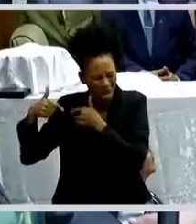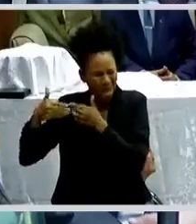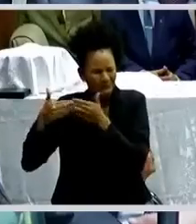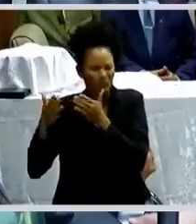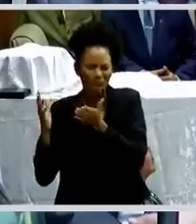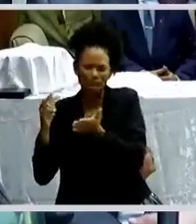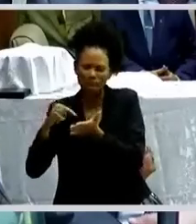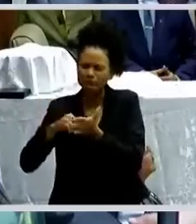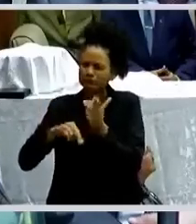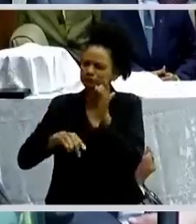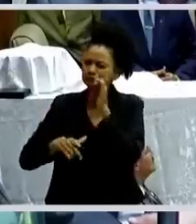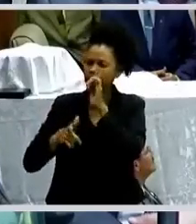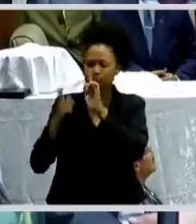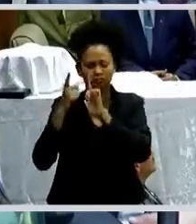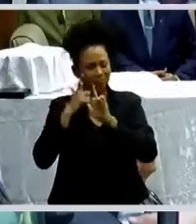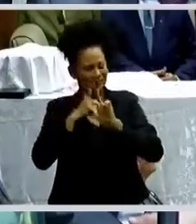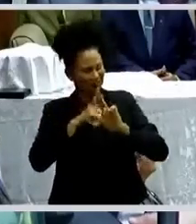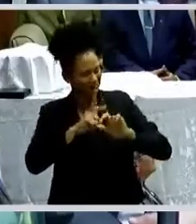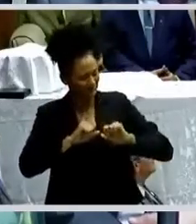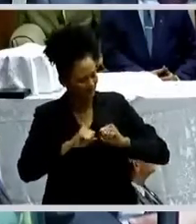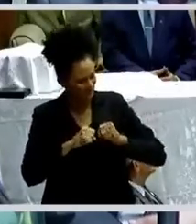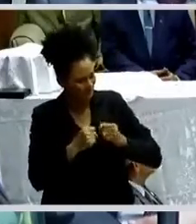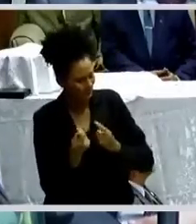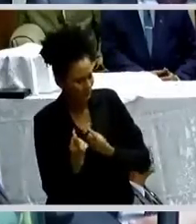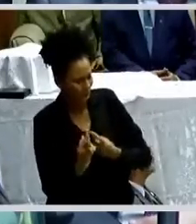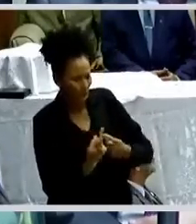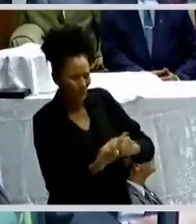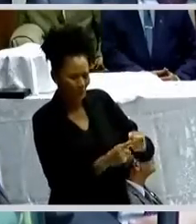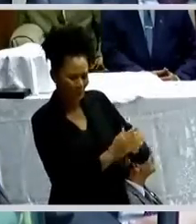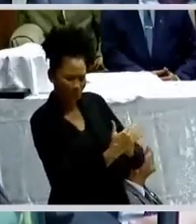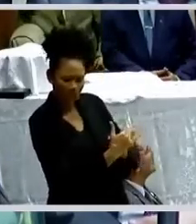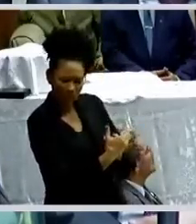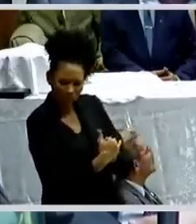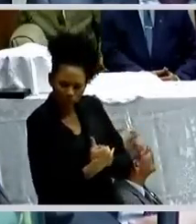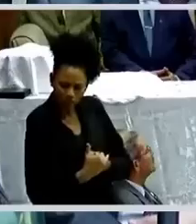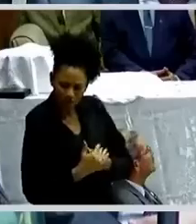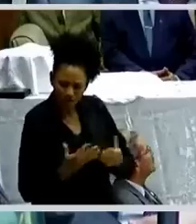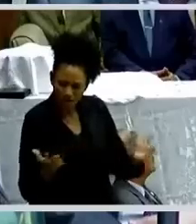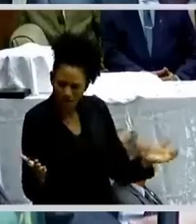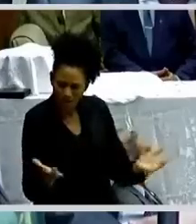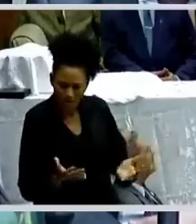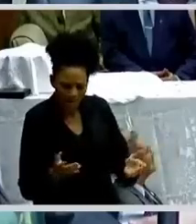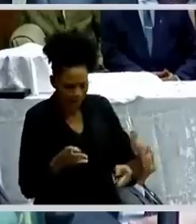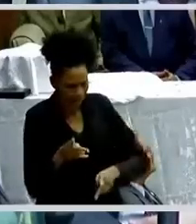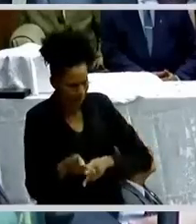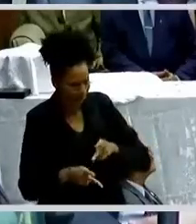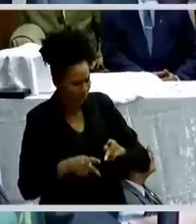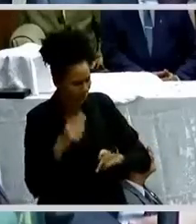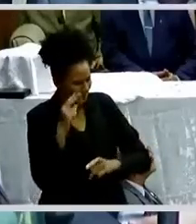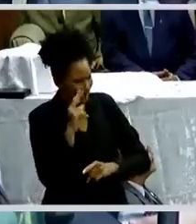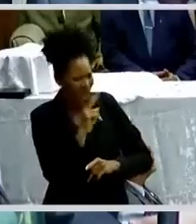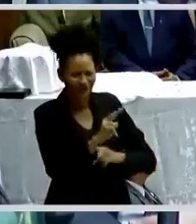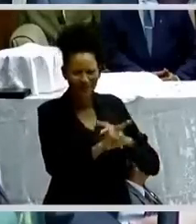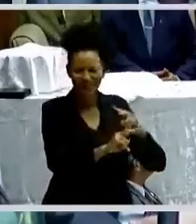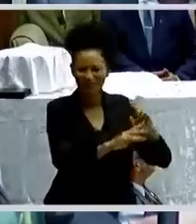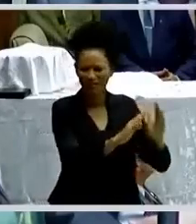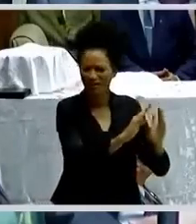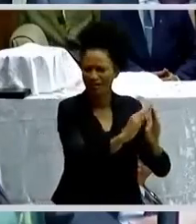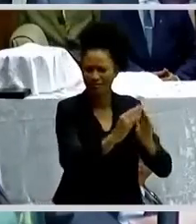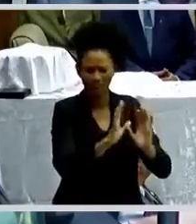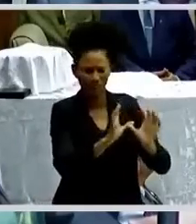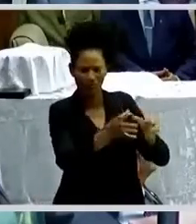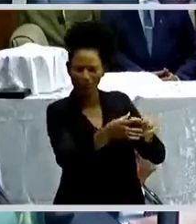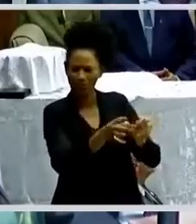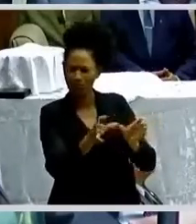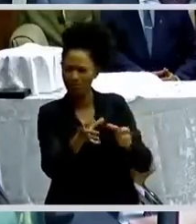uma opressão. Então, agora, este povo, vendo que os seus vizinhos e uma